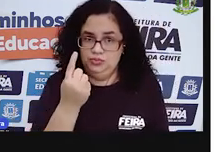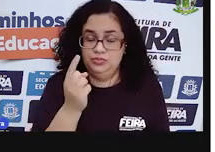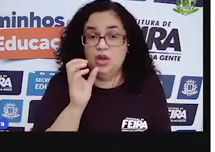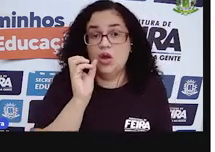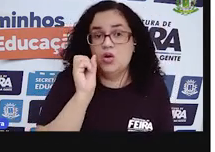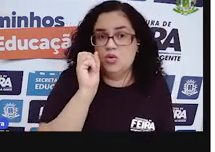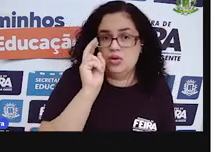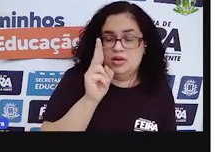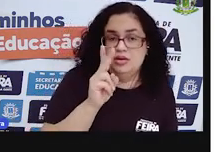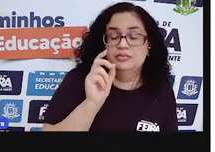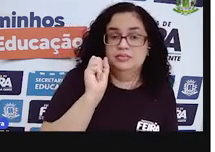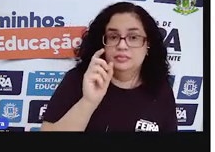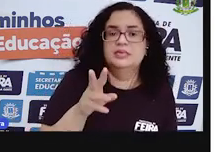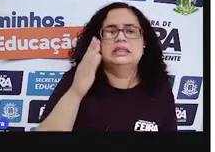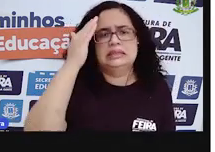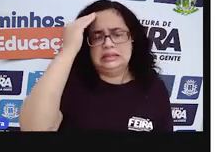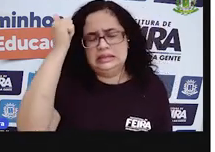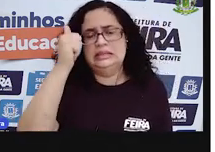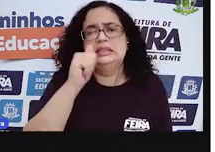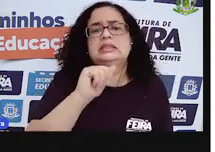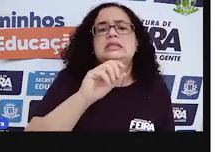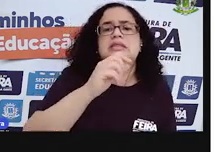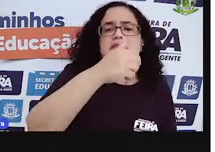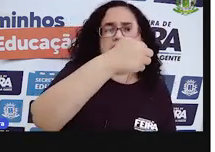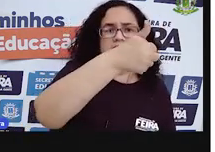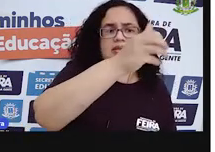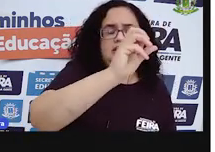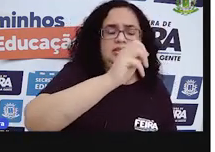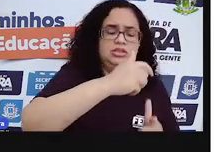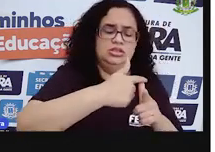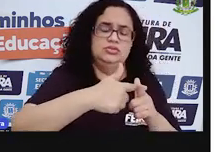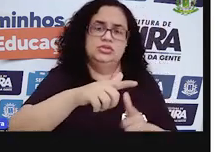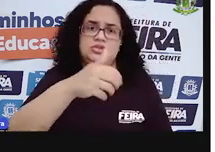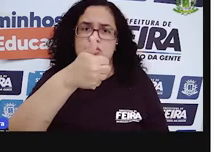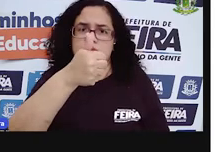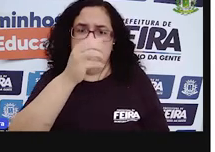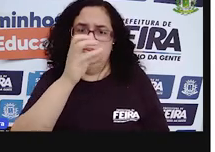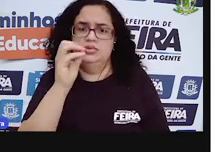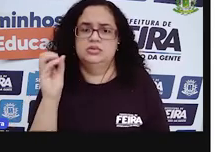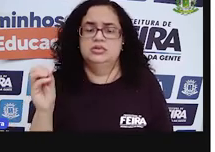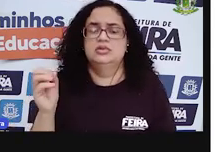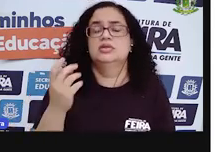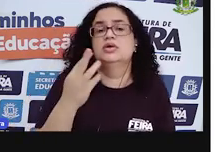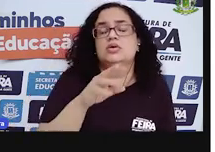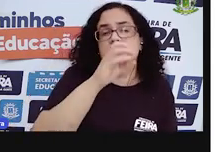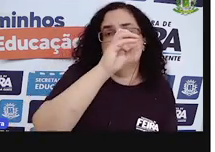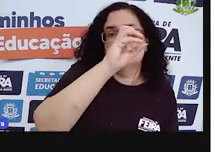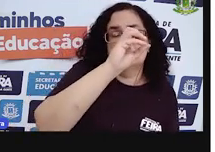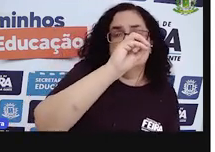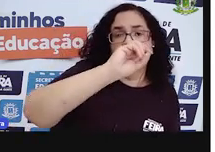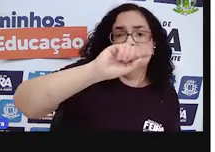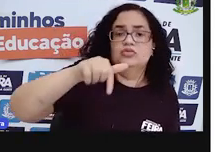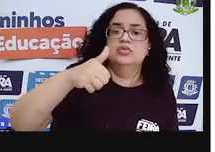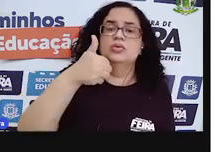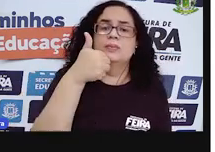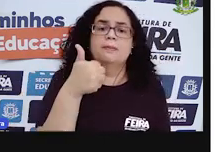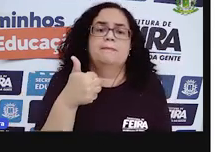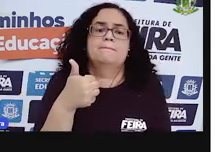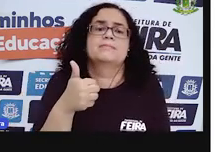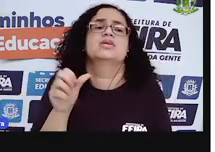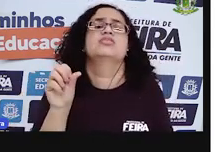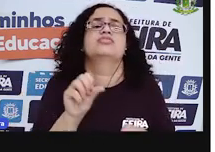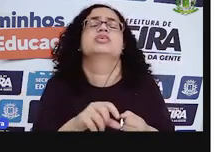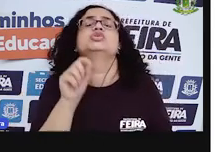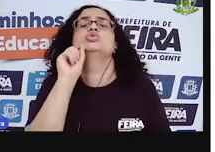os sapos eu já entendi 10% eu já sei que é 10 / Sem Final calculadora e deu 0,1 e esse